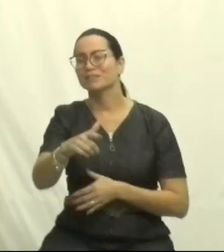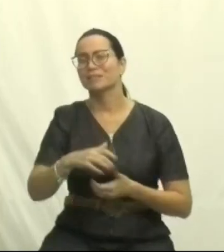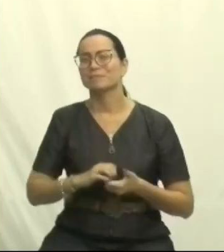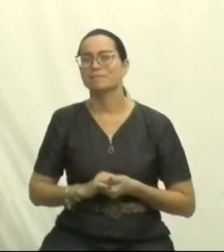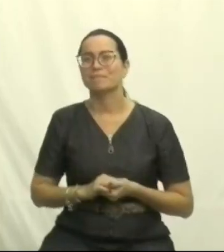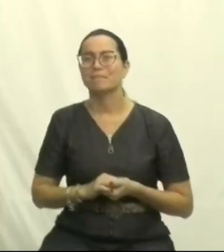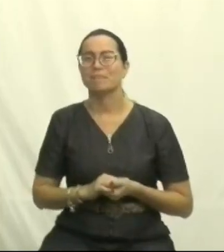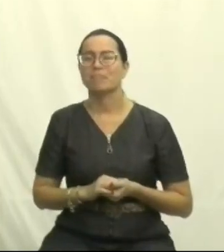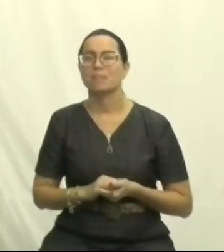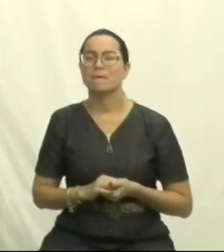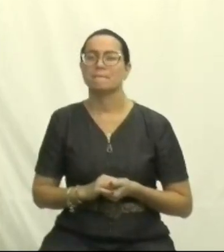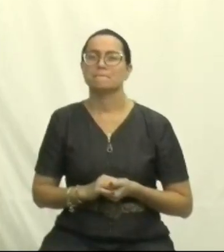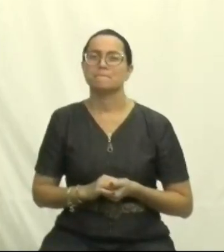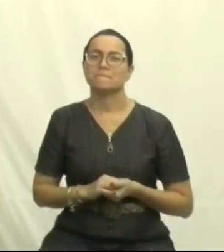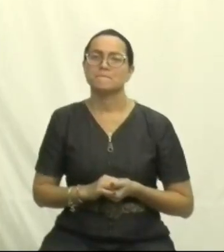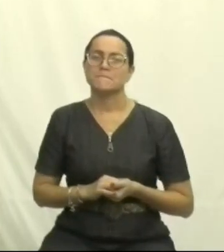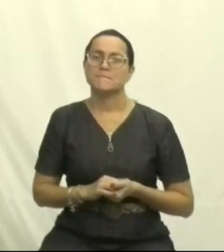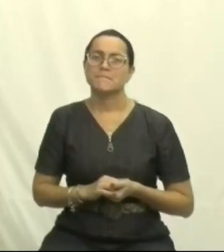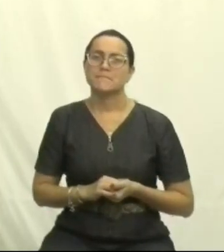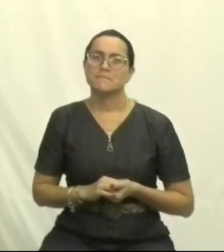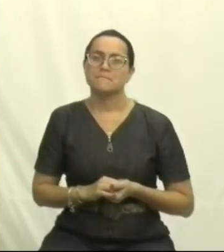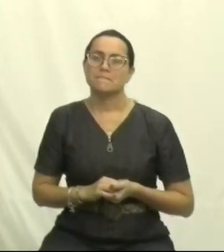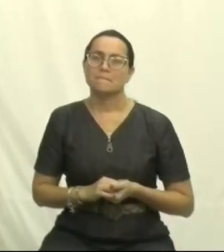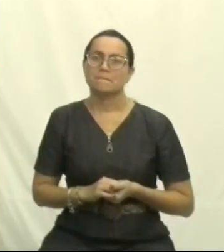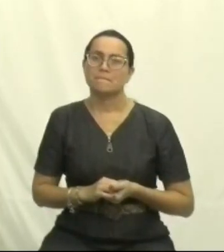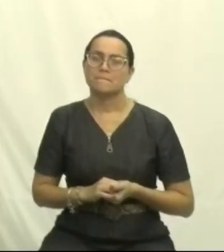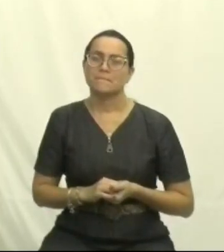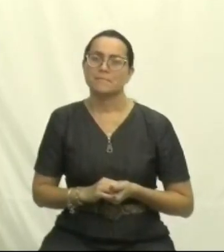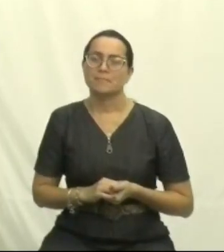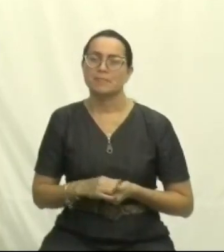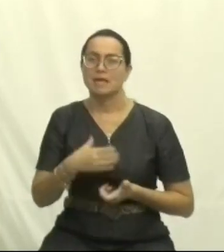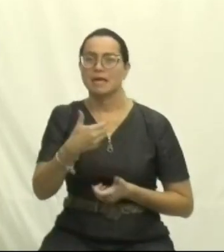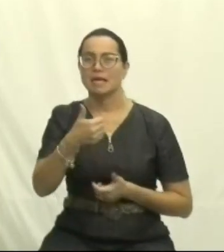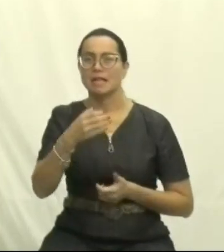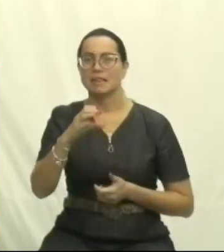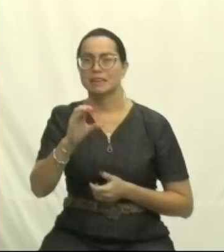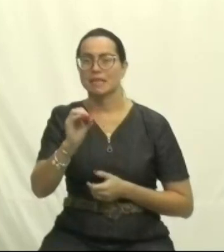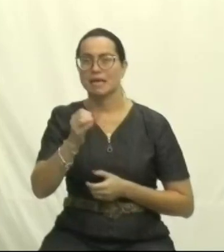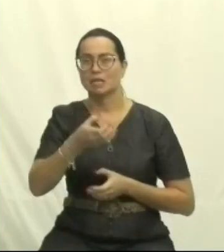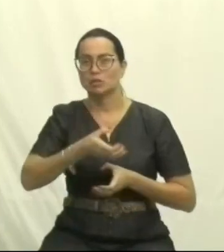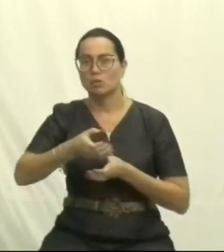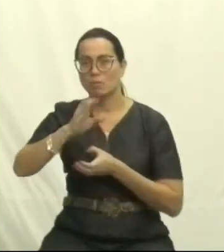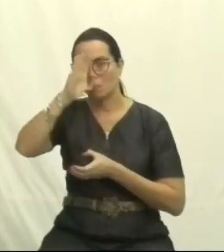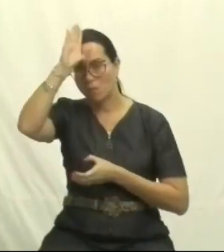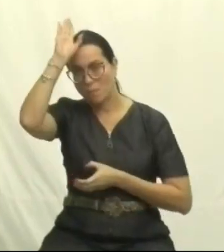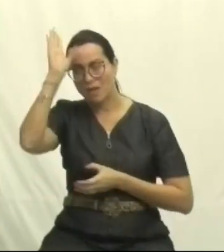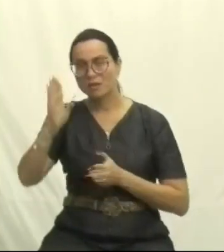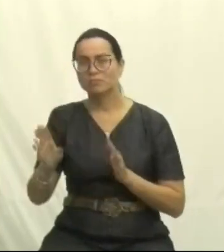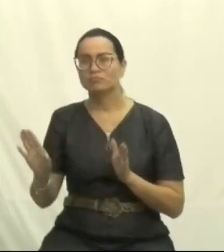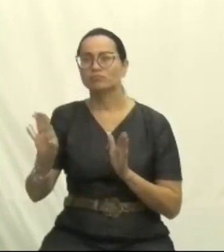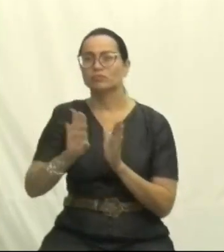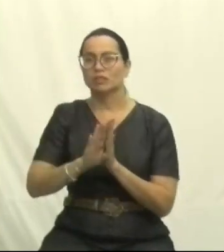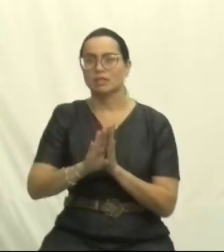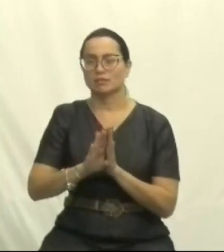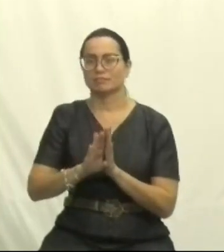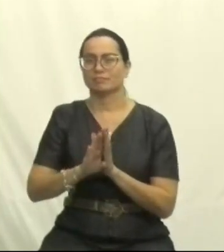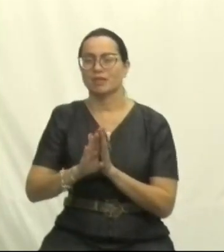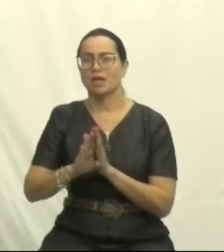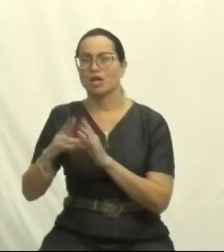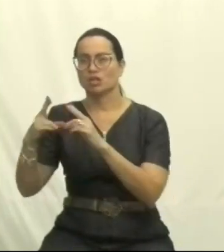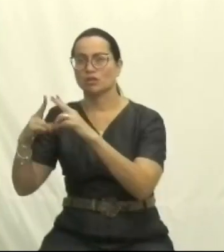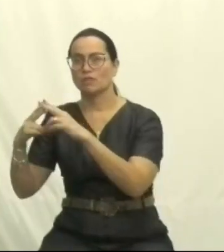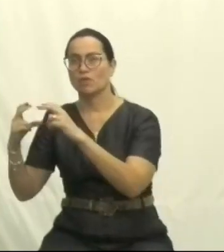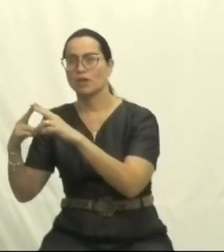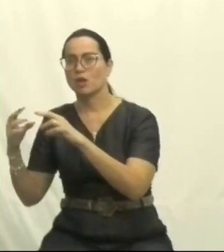com a Avenida Centenário, por exemplo. 10 bombeiros militares chegaram no local, vindos de Florianópolis,